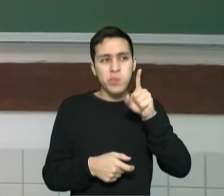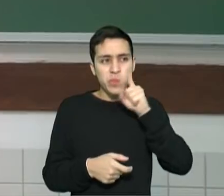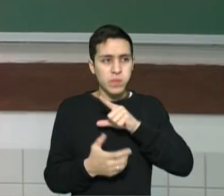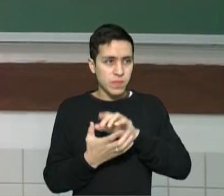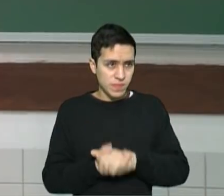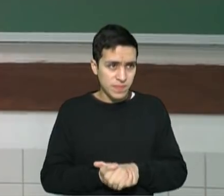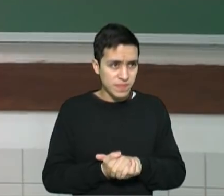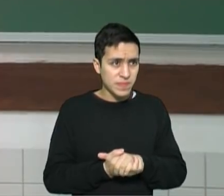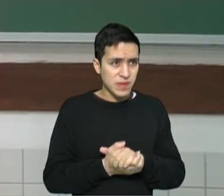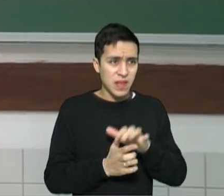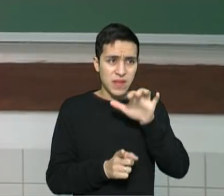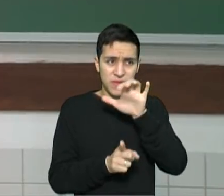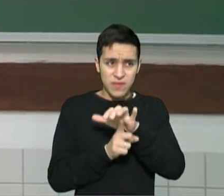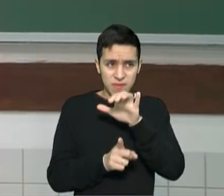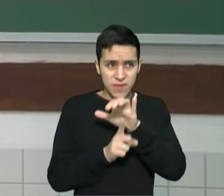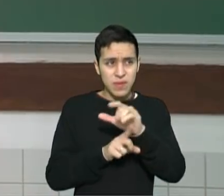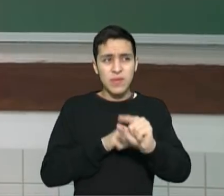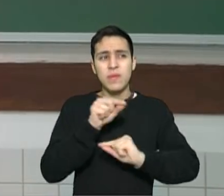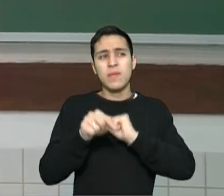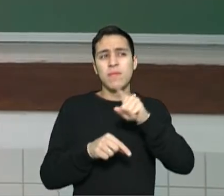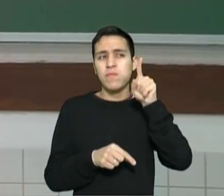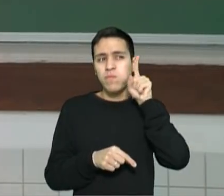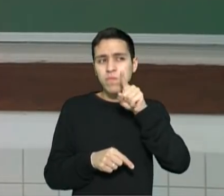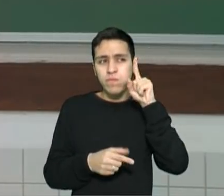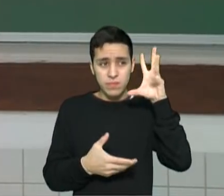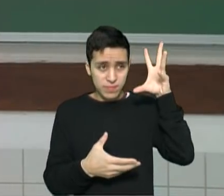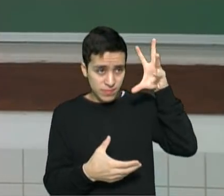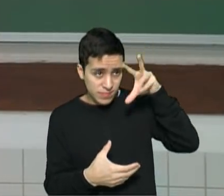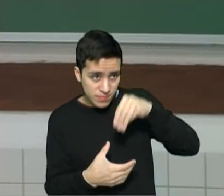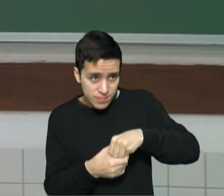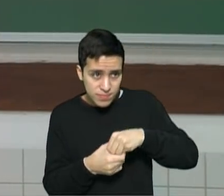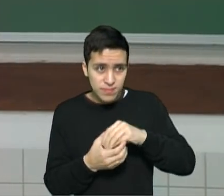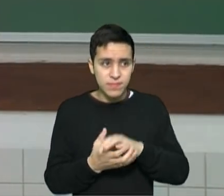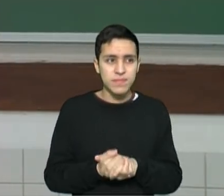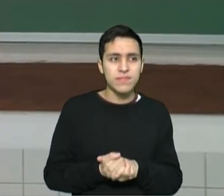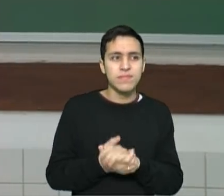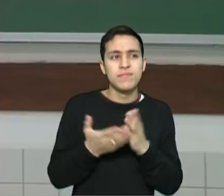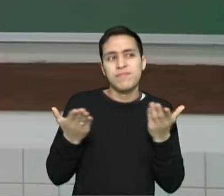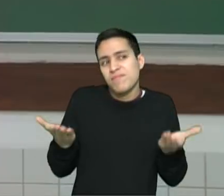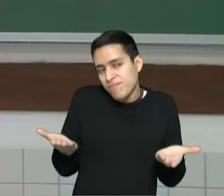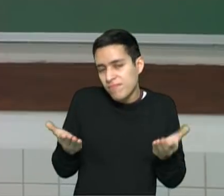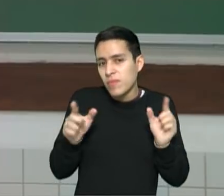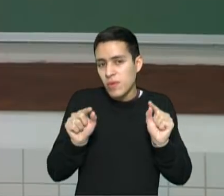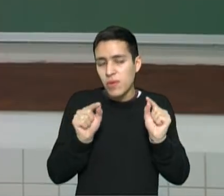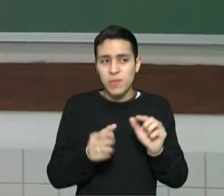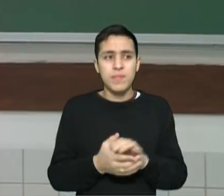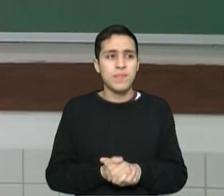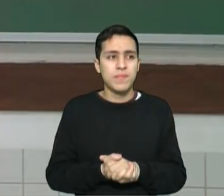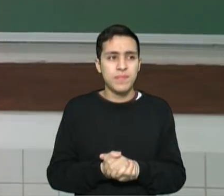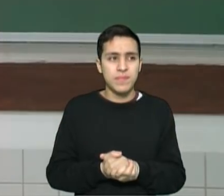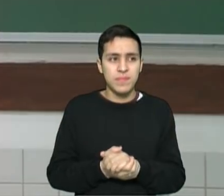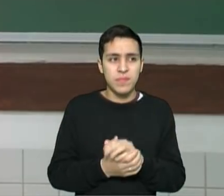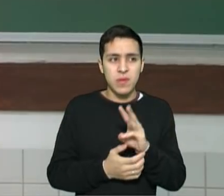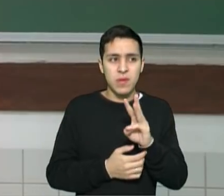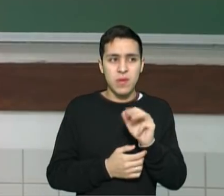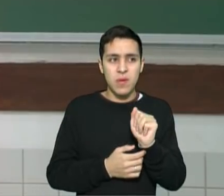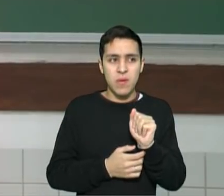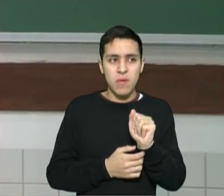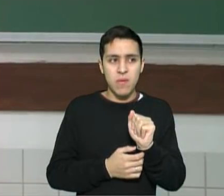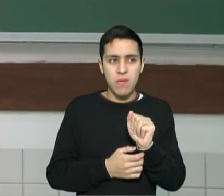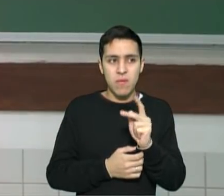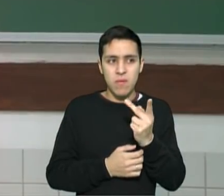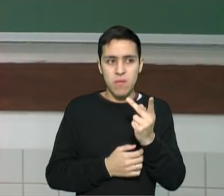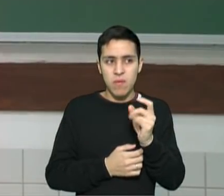logicamente uma influência bem grande dos Estados Unidos nele, não deveria ser, mas muitas vezes acontece, e ele é